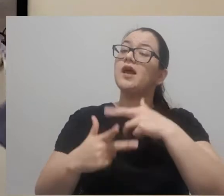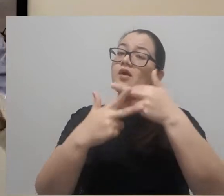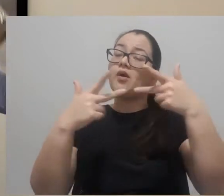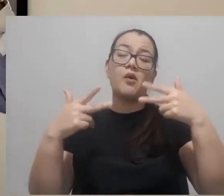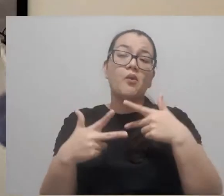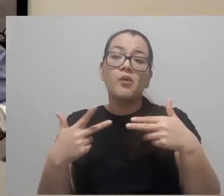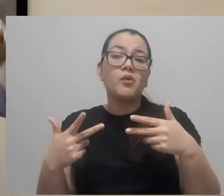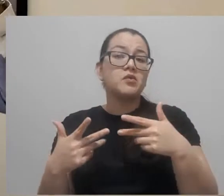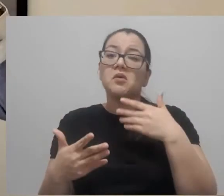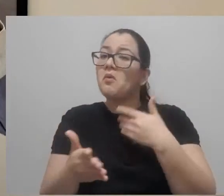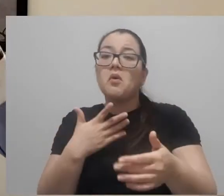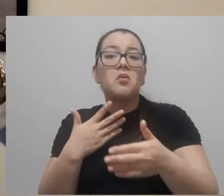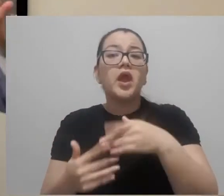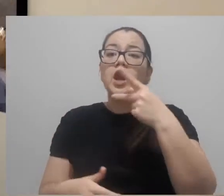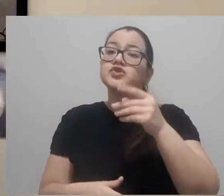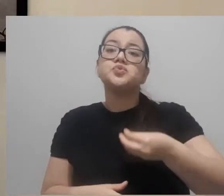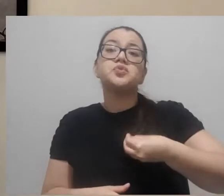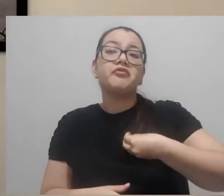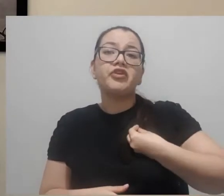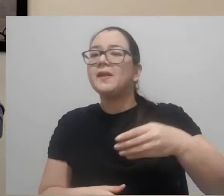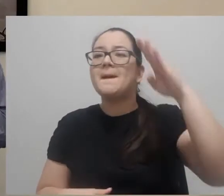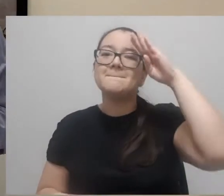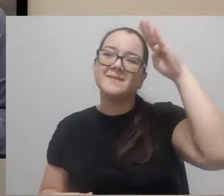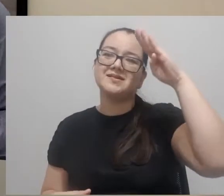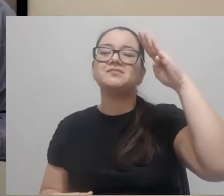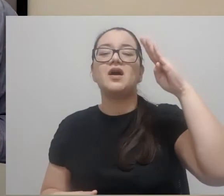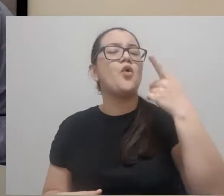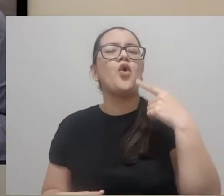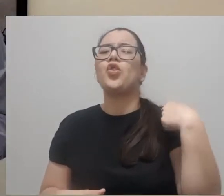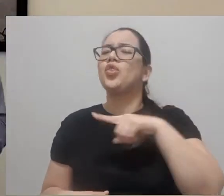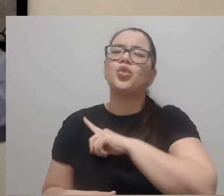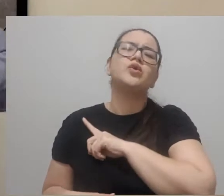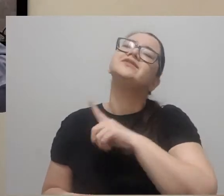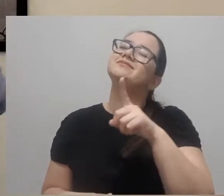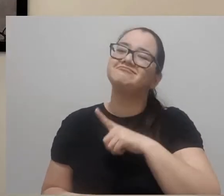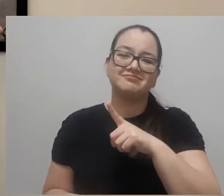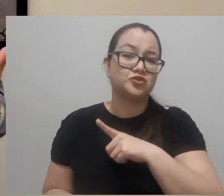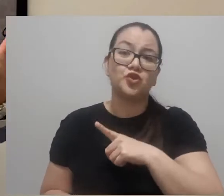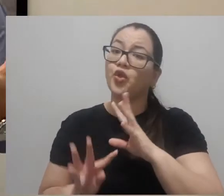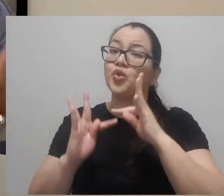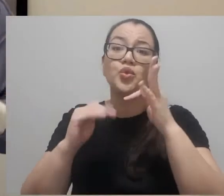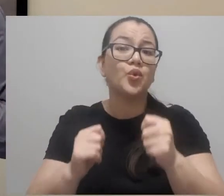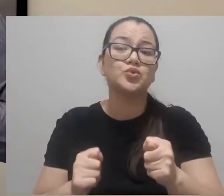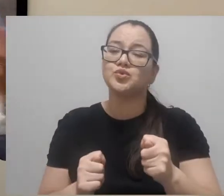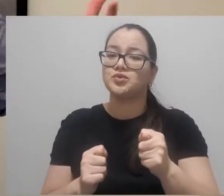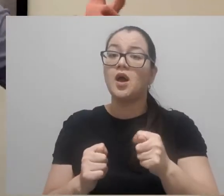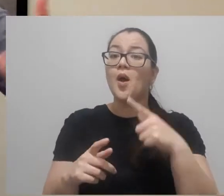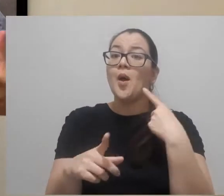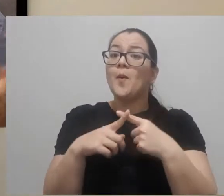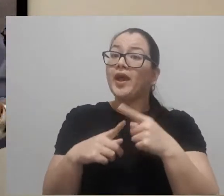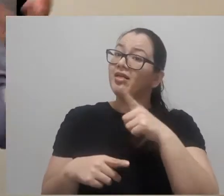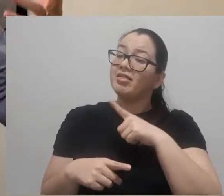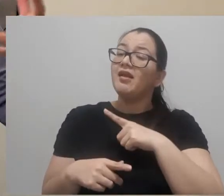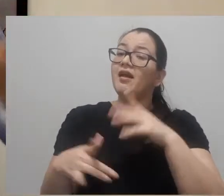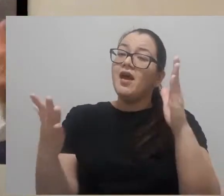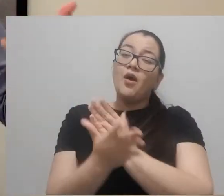todos nós temos tesouros nesta vida. Tá? Porque existem coisas que nós atribuímos